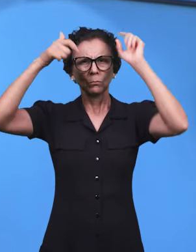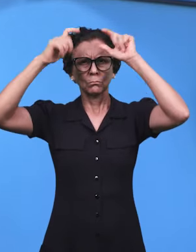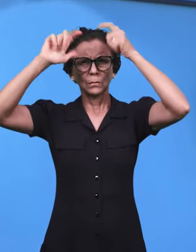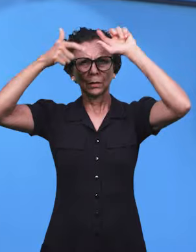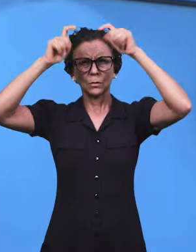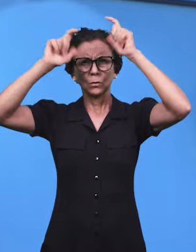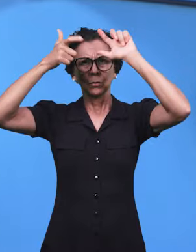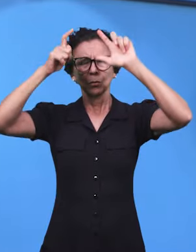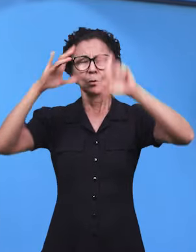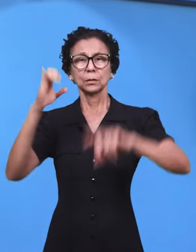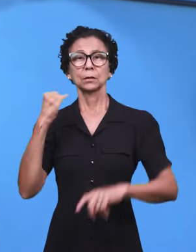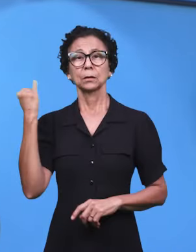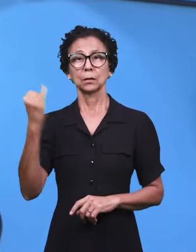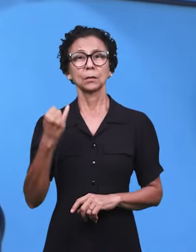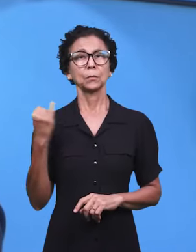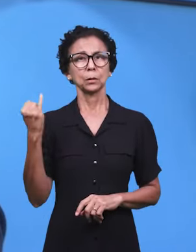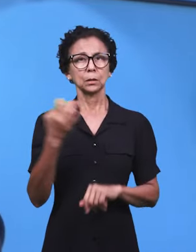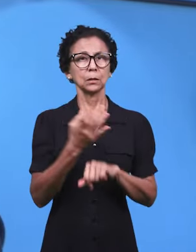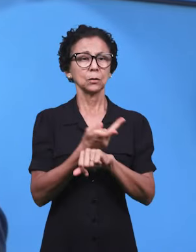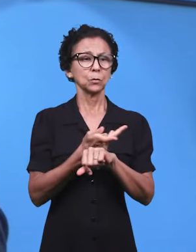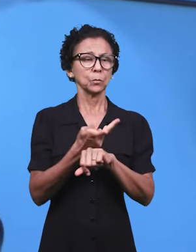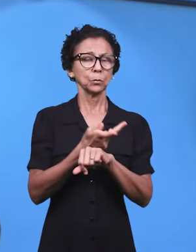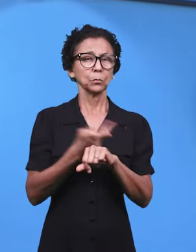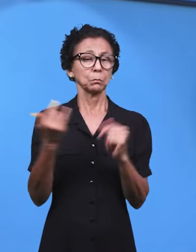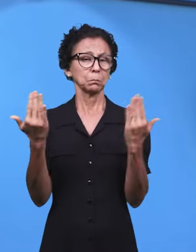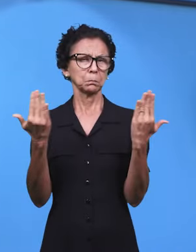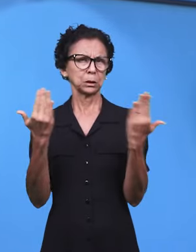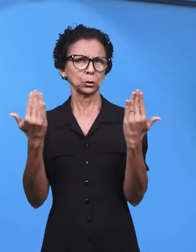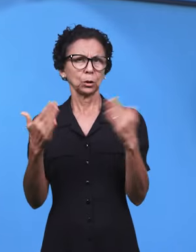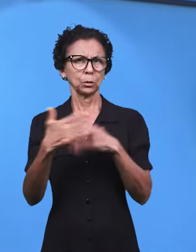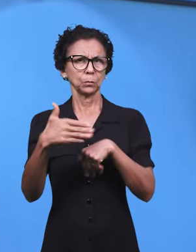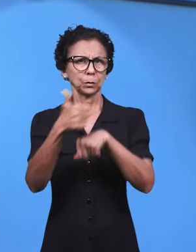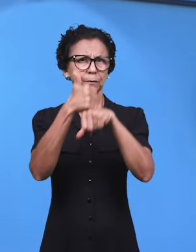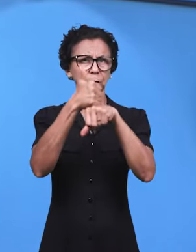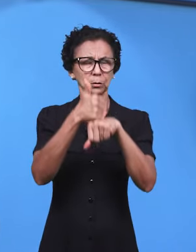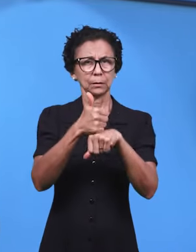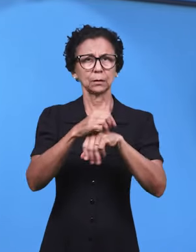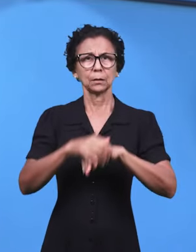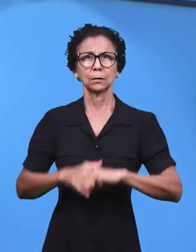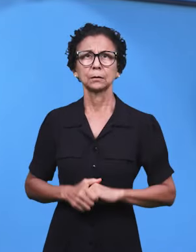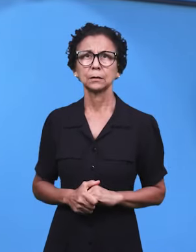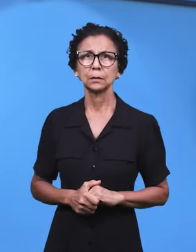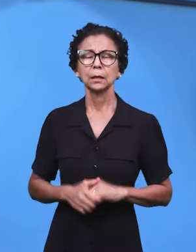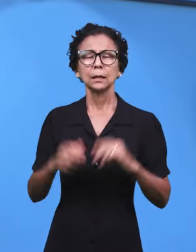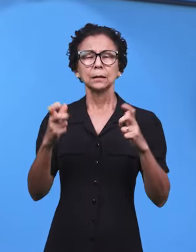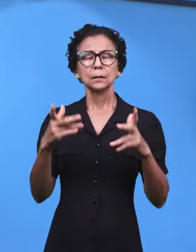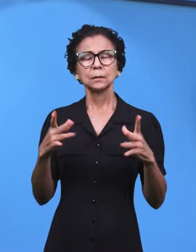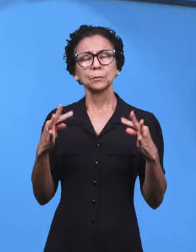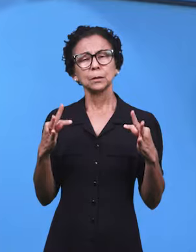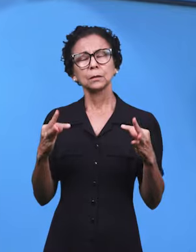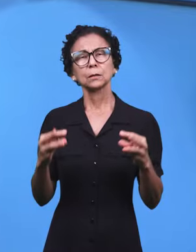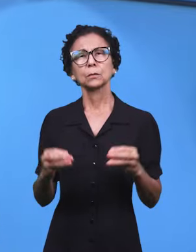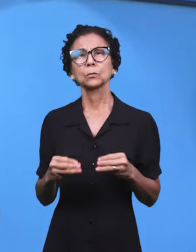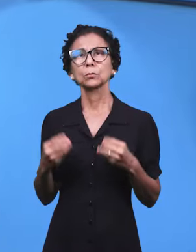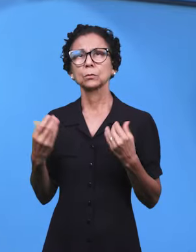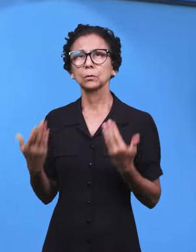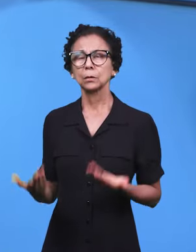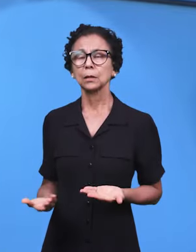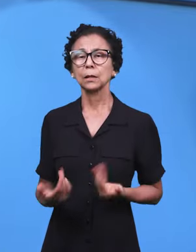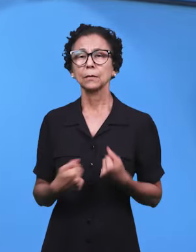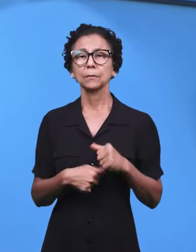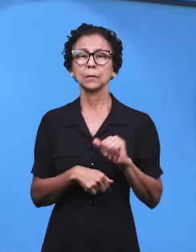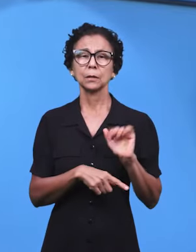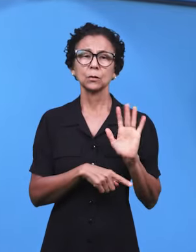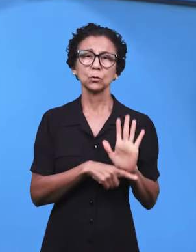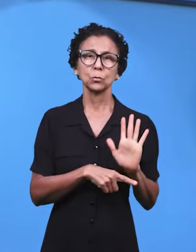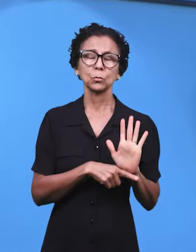transtorno mental, é importante que você procure uma ajuda de um psicólogo e coloque isso em ordem. Tudo tem solução, né, doutora? Busque